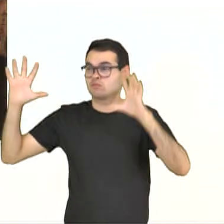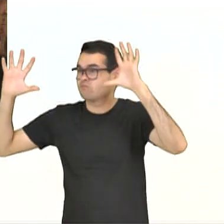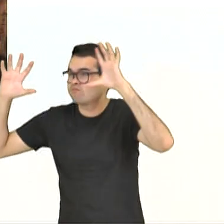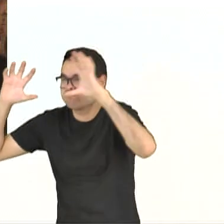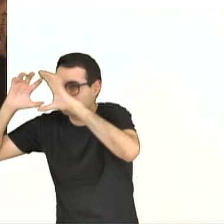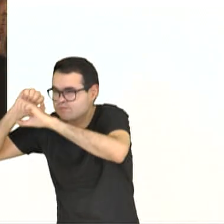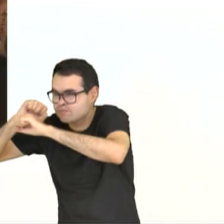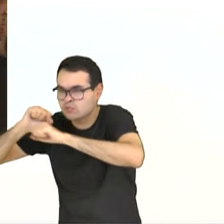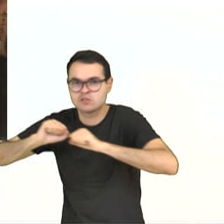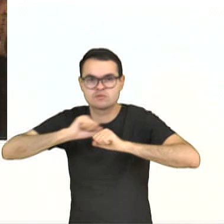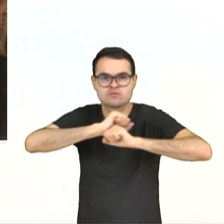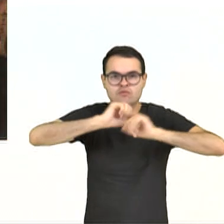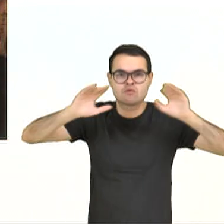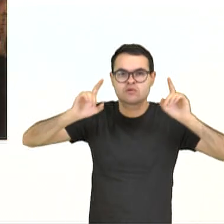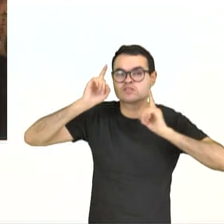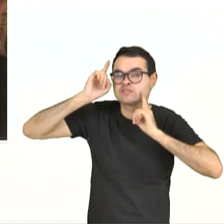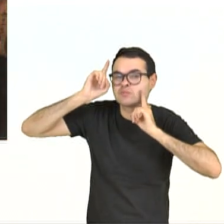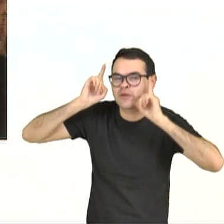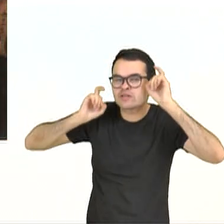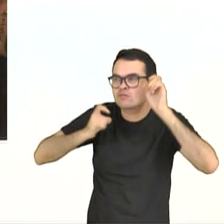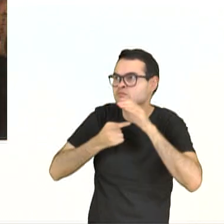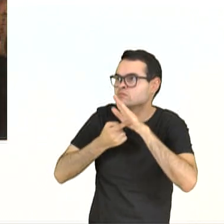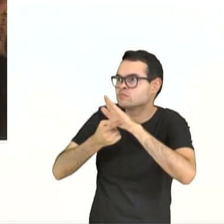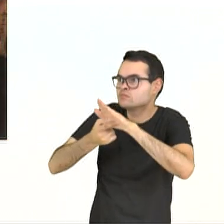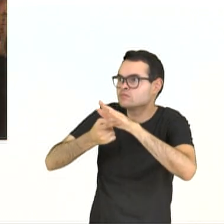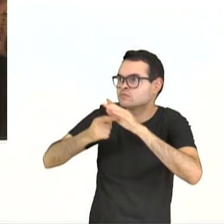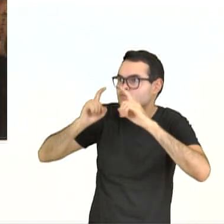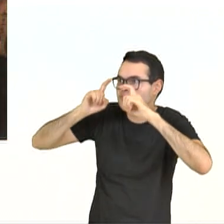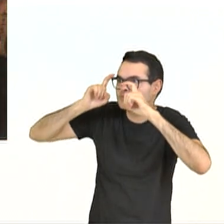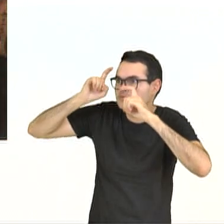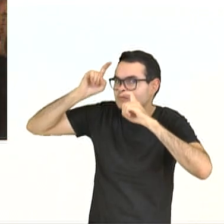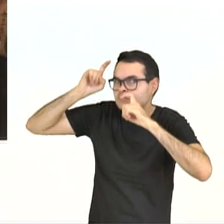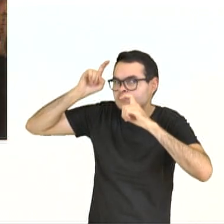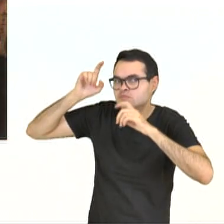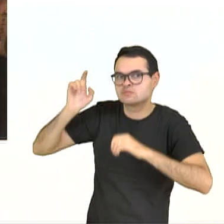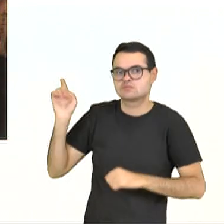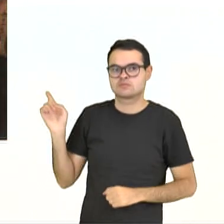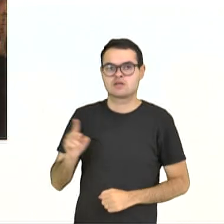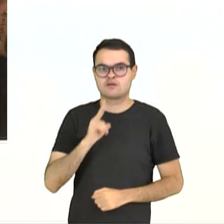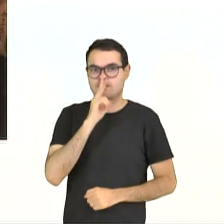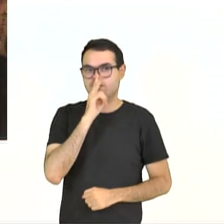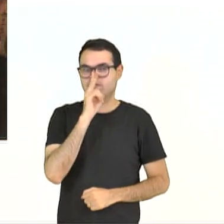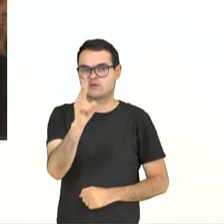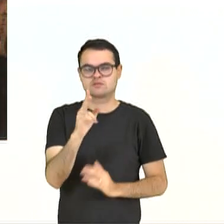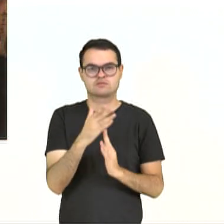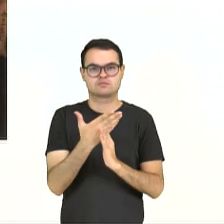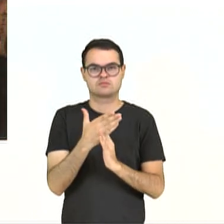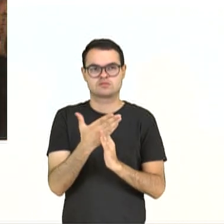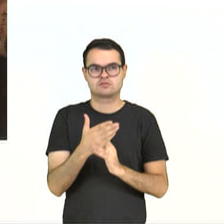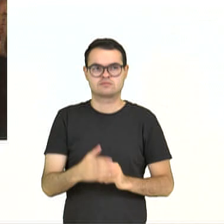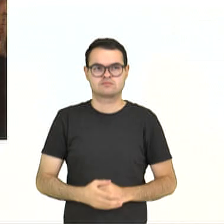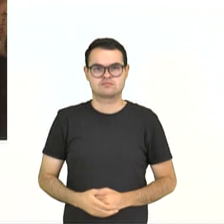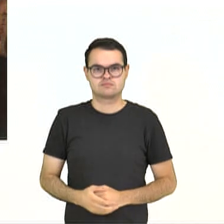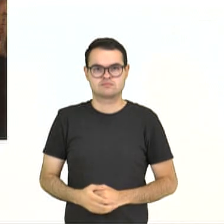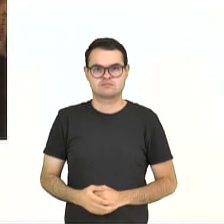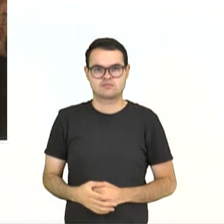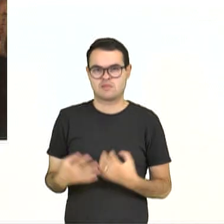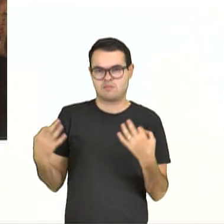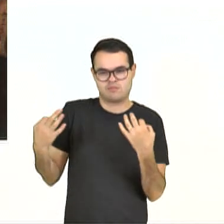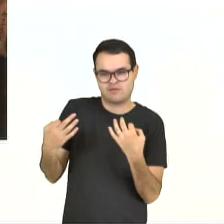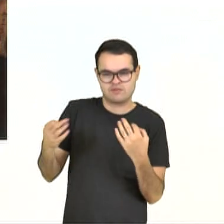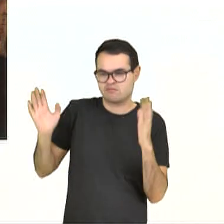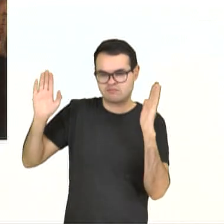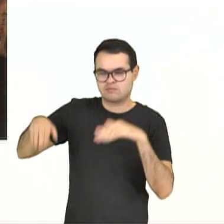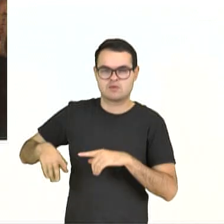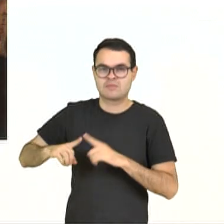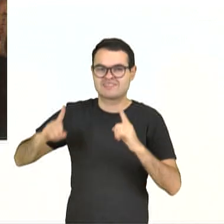A expressão facial é muito importante do Barroco, gente. É muito, ele não liga muito para a perfeição, mas